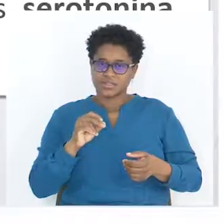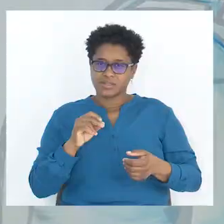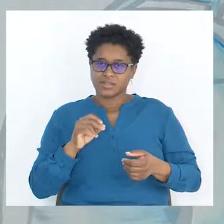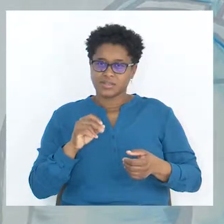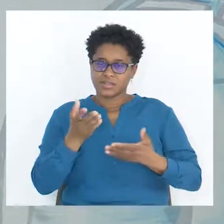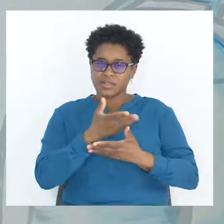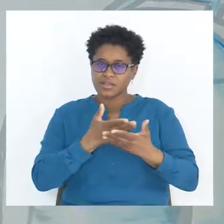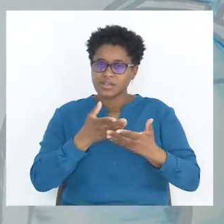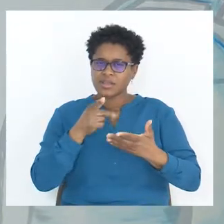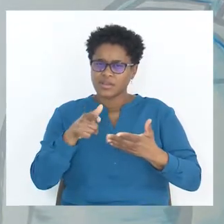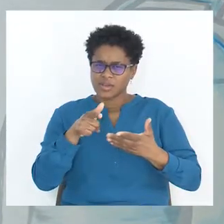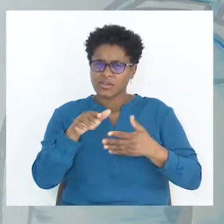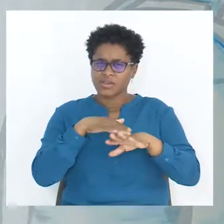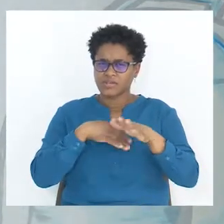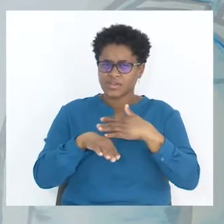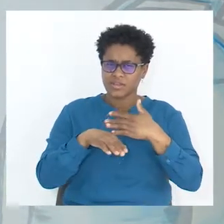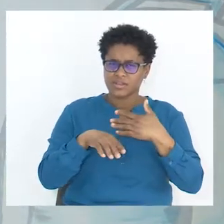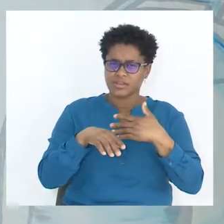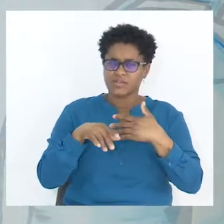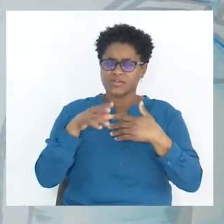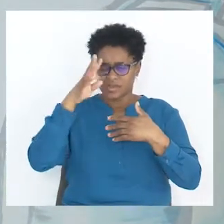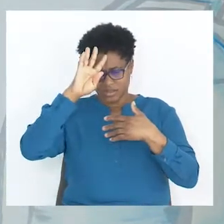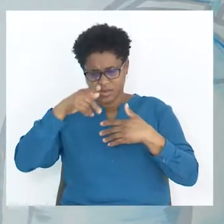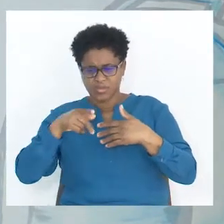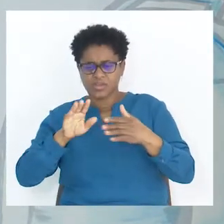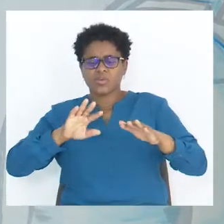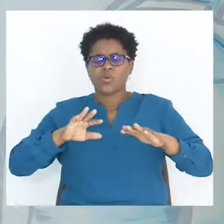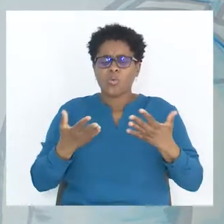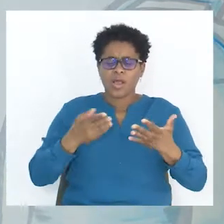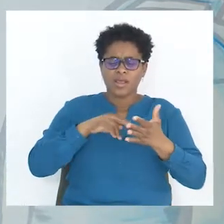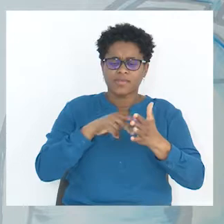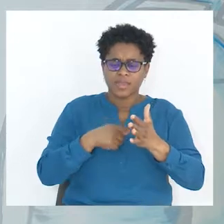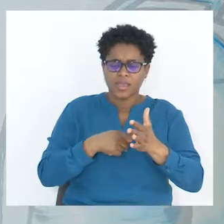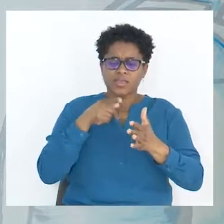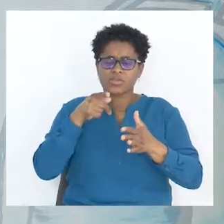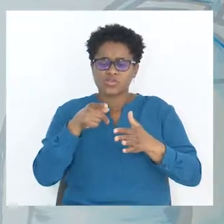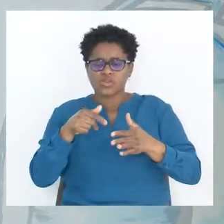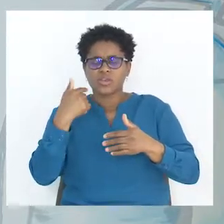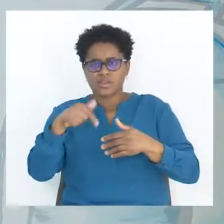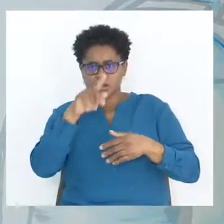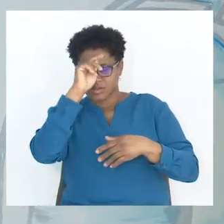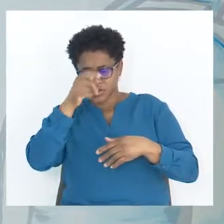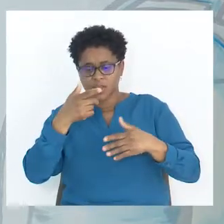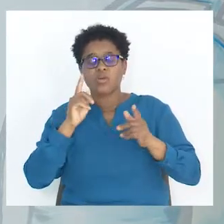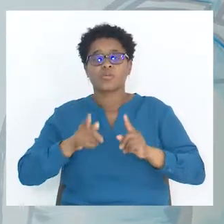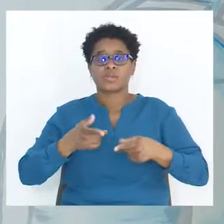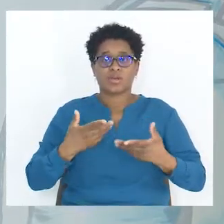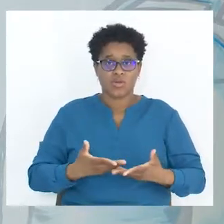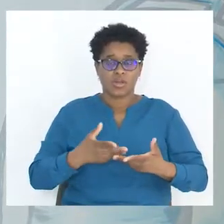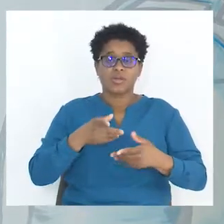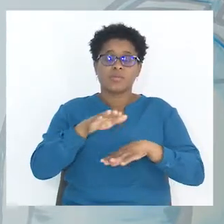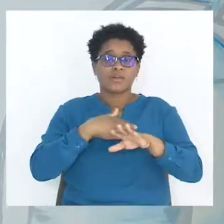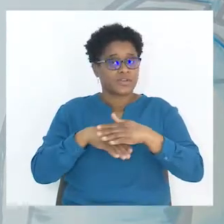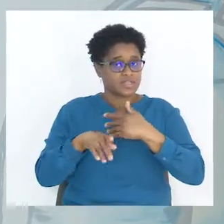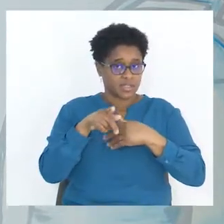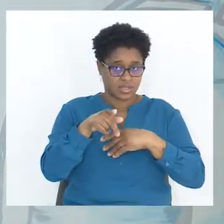Vais tomar linha, tomar conta de qual a técnica que vais ter que seguir a partir de agora para